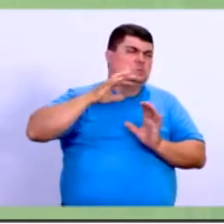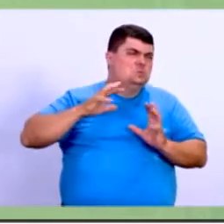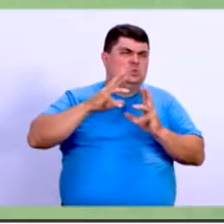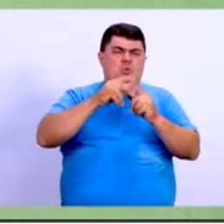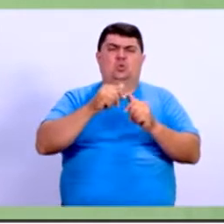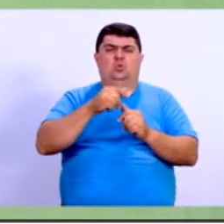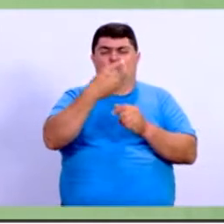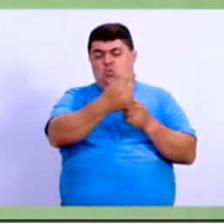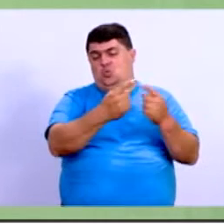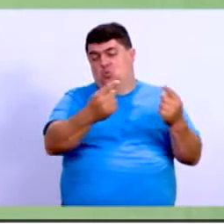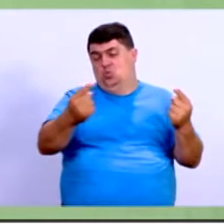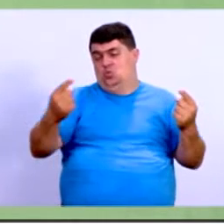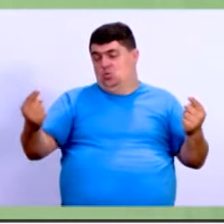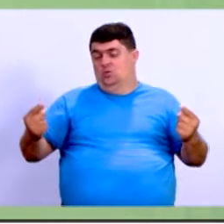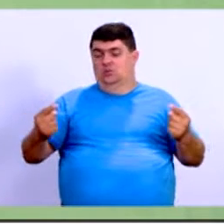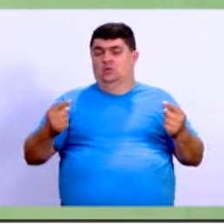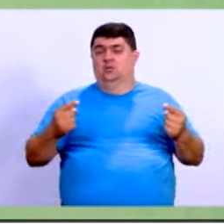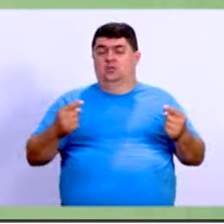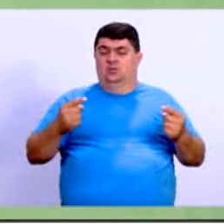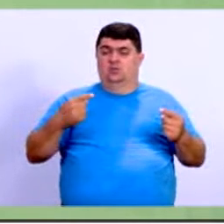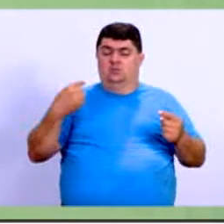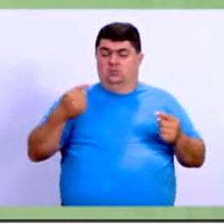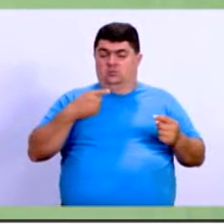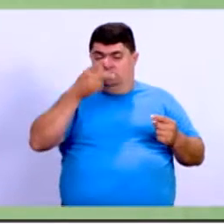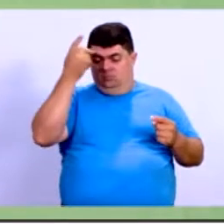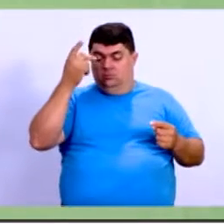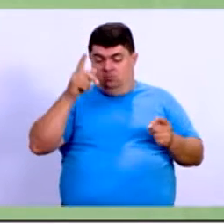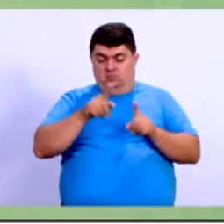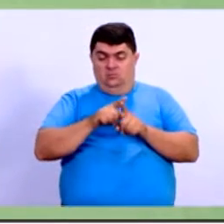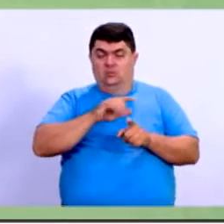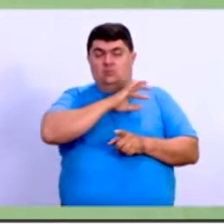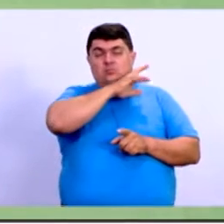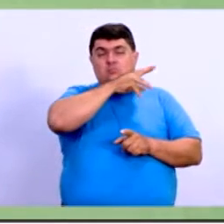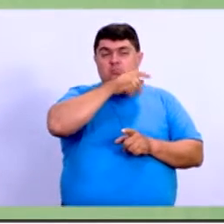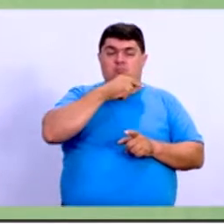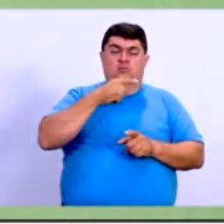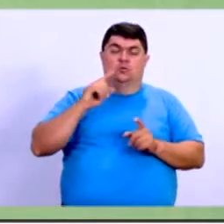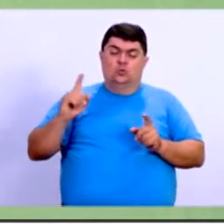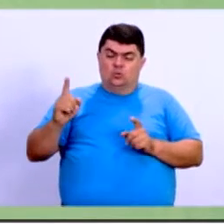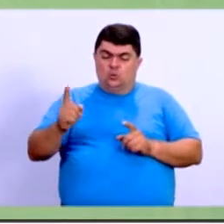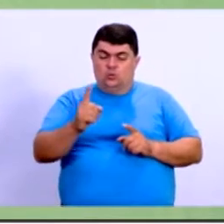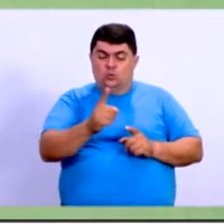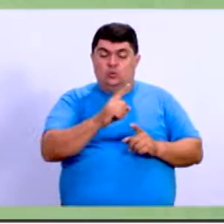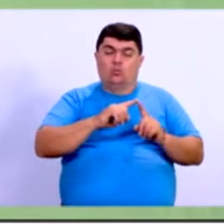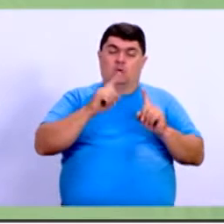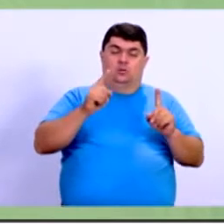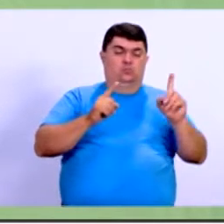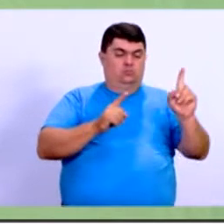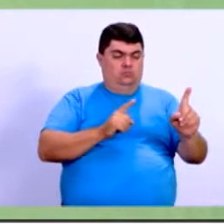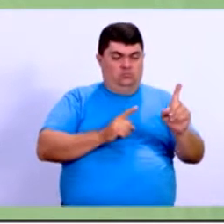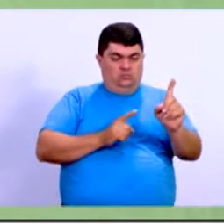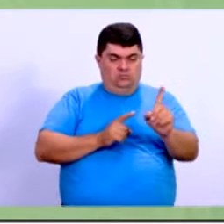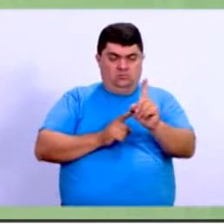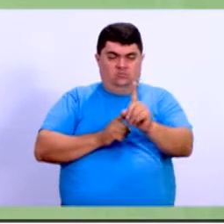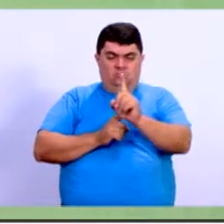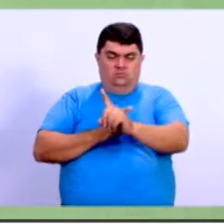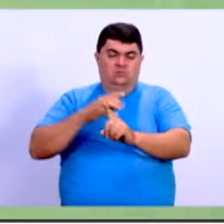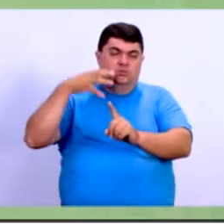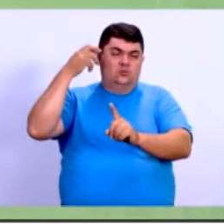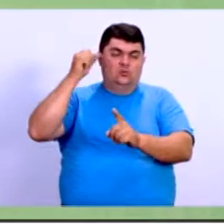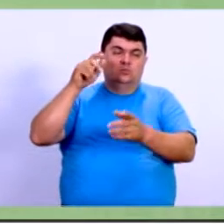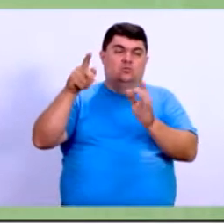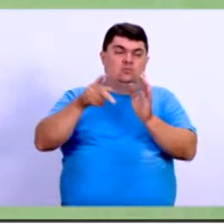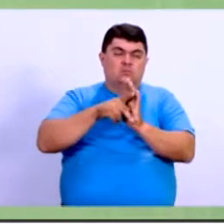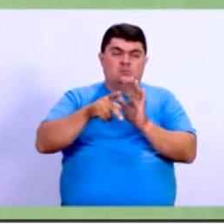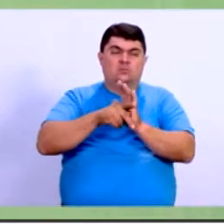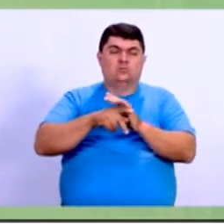som. Né? Nós somos animais, cachorro é animal, gato é animal, passarinho é animal, mas cada um deles faz um som diferente. A